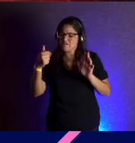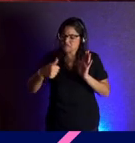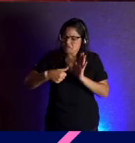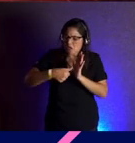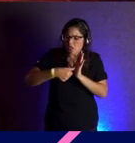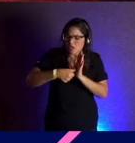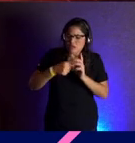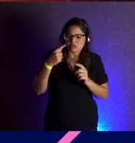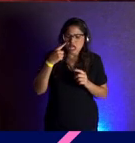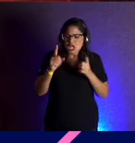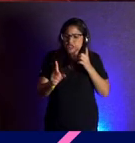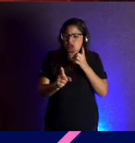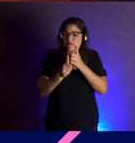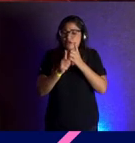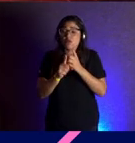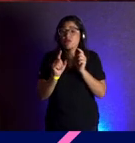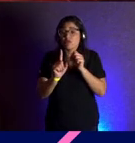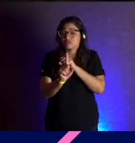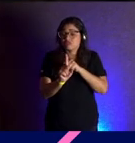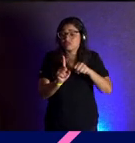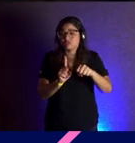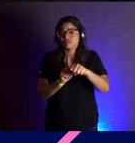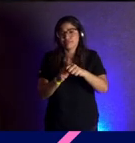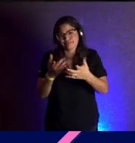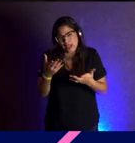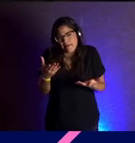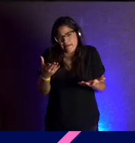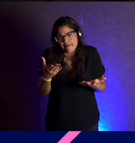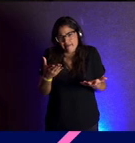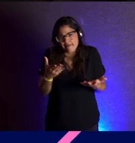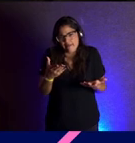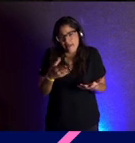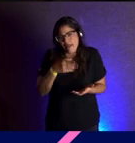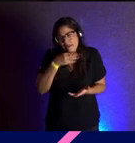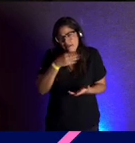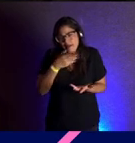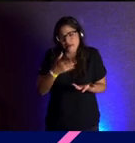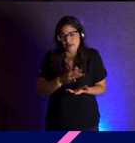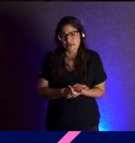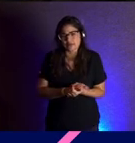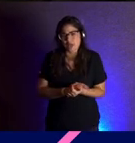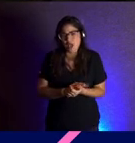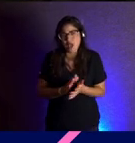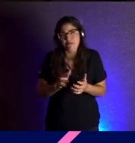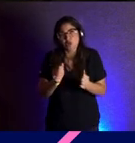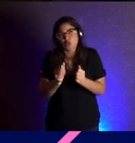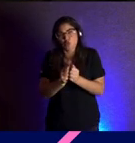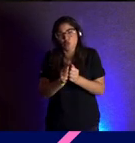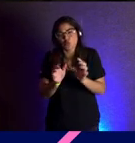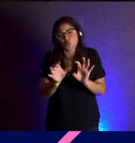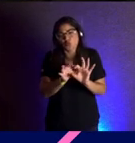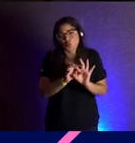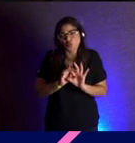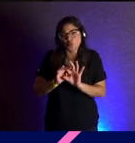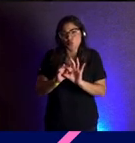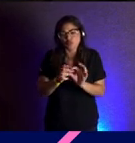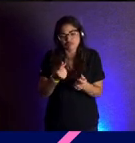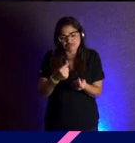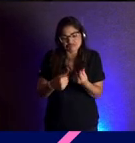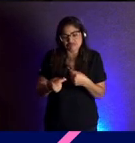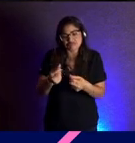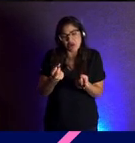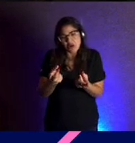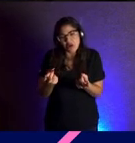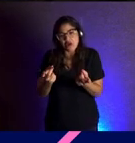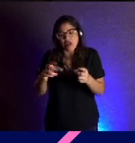mas sociais, obviamente, né? E que isso está associado a uma série de elementos econômicos, territoriais,